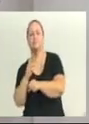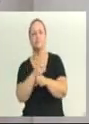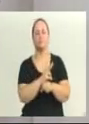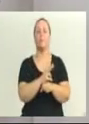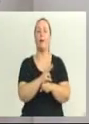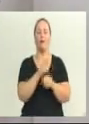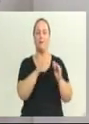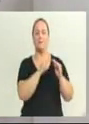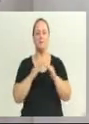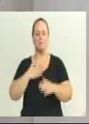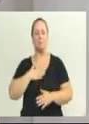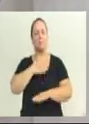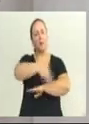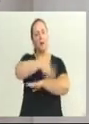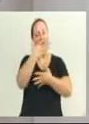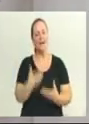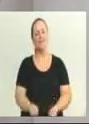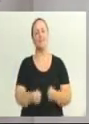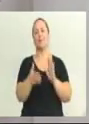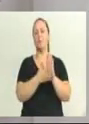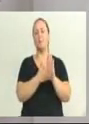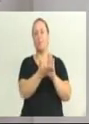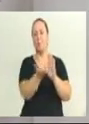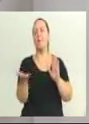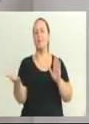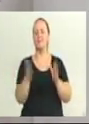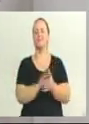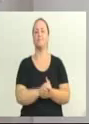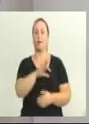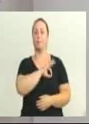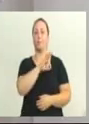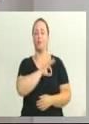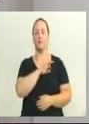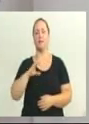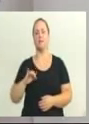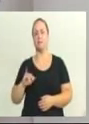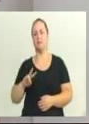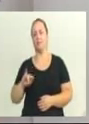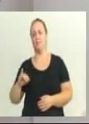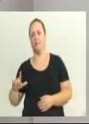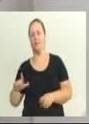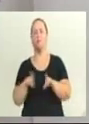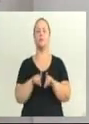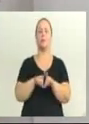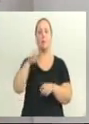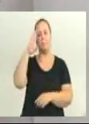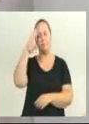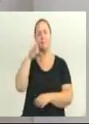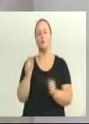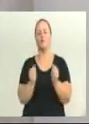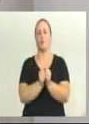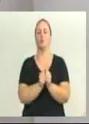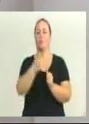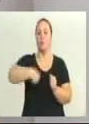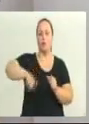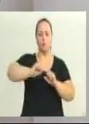outros, participando desse programa que é capitaneado pela Polícia Civil e pela Polícia Militar. E é com satisfação que nós lá vamos também nos empenhar para diminuir o